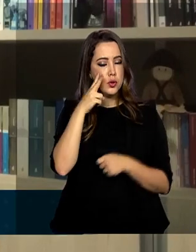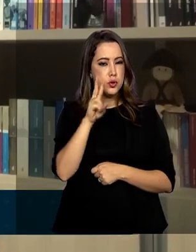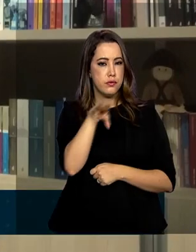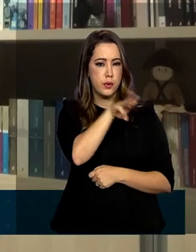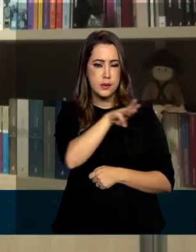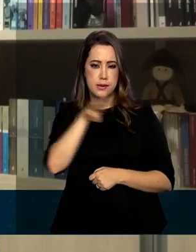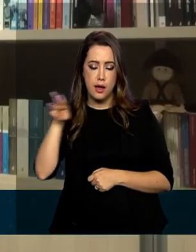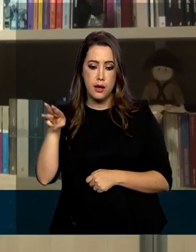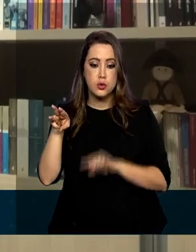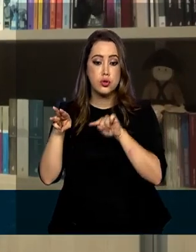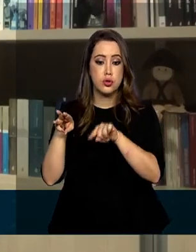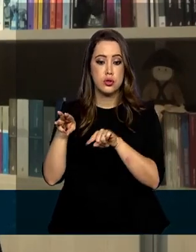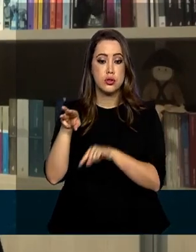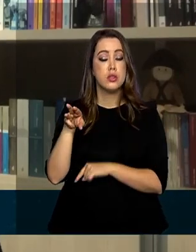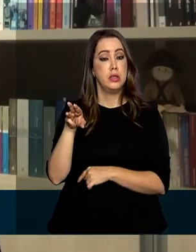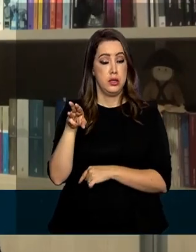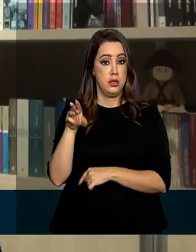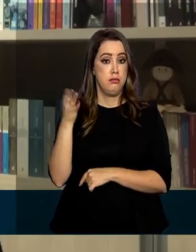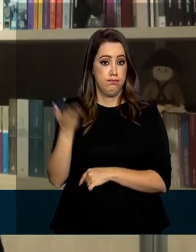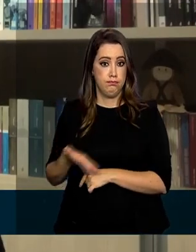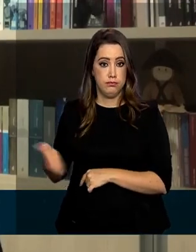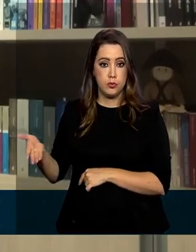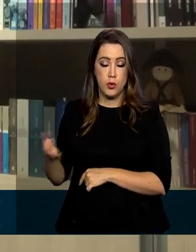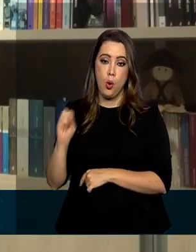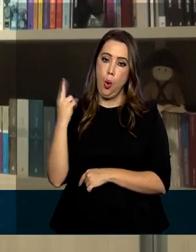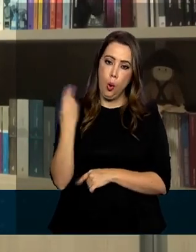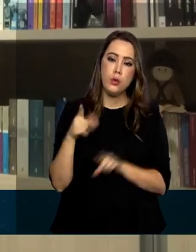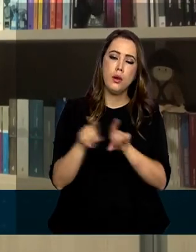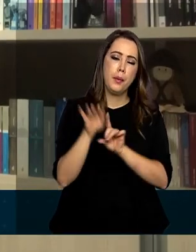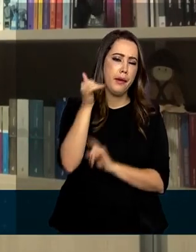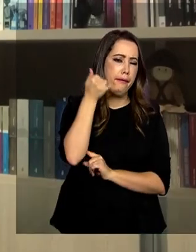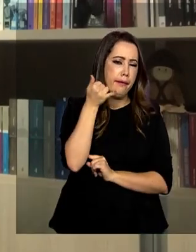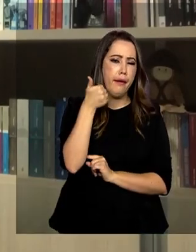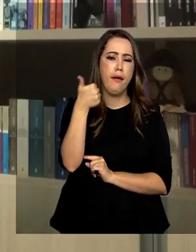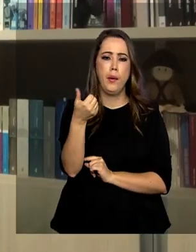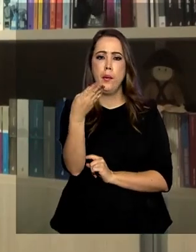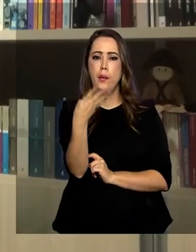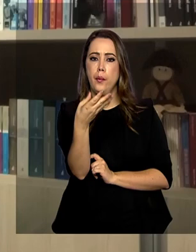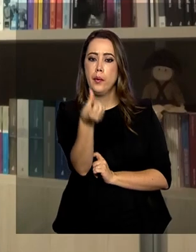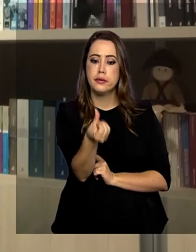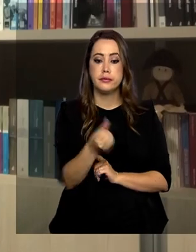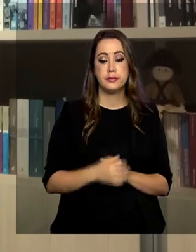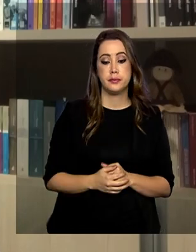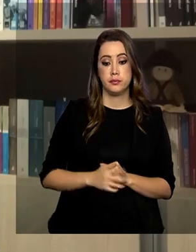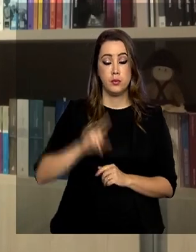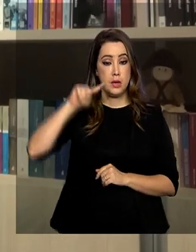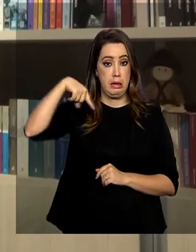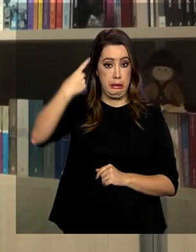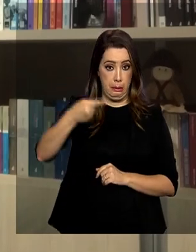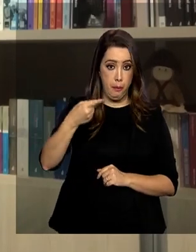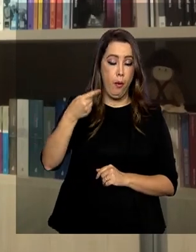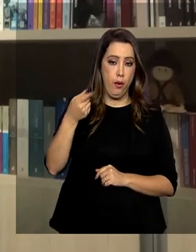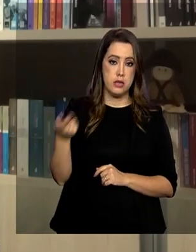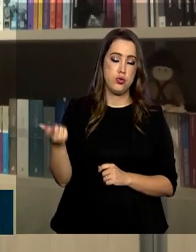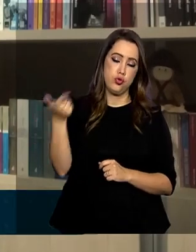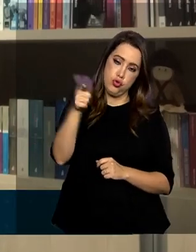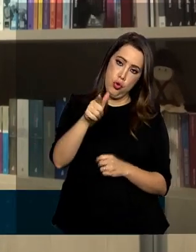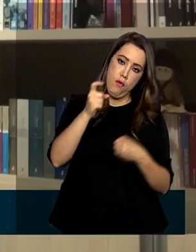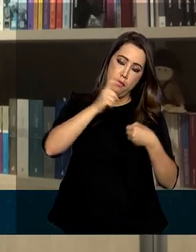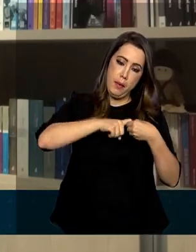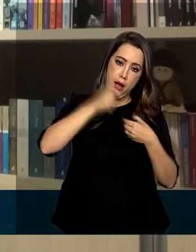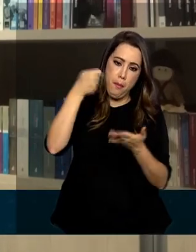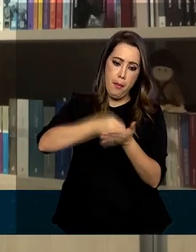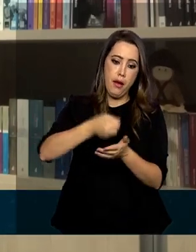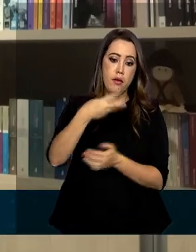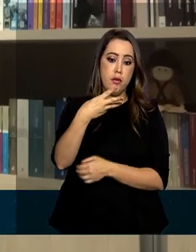consulta por meio da página da Receita na internet ou pelo telefone 146. O próximo lote de restituições será pago